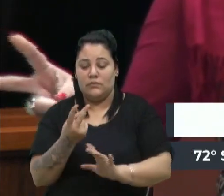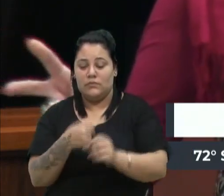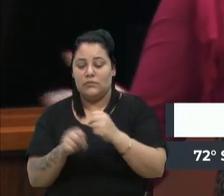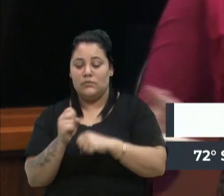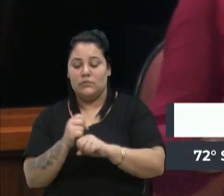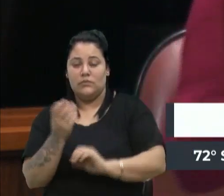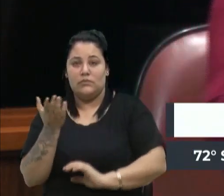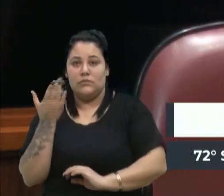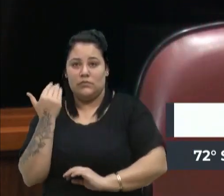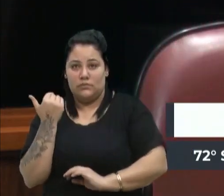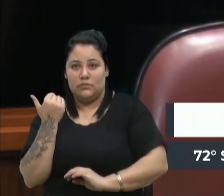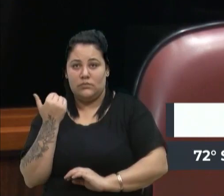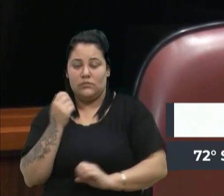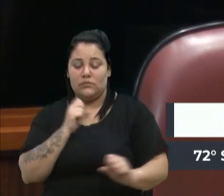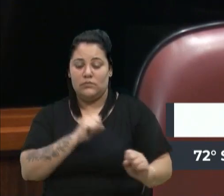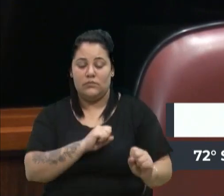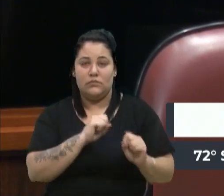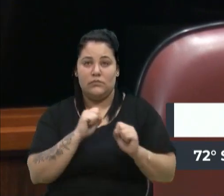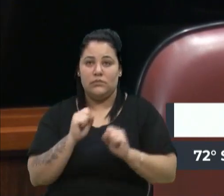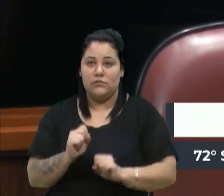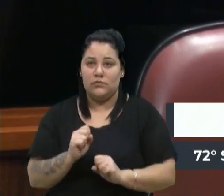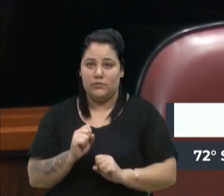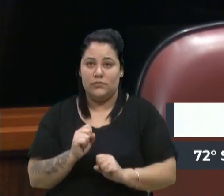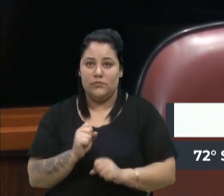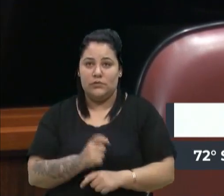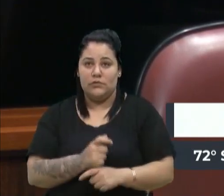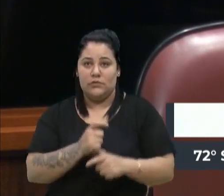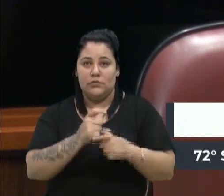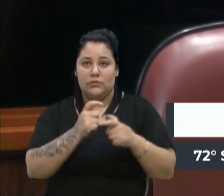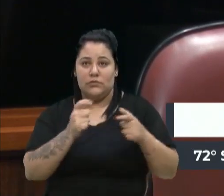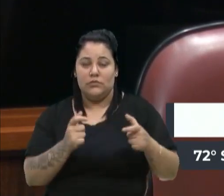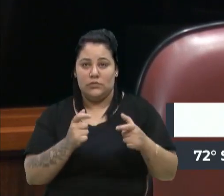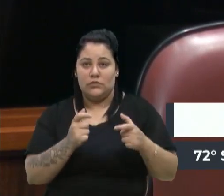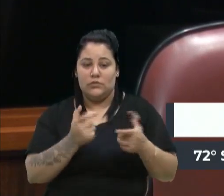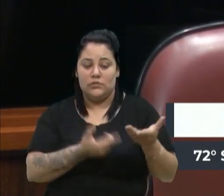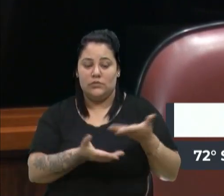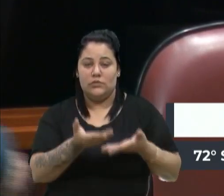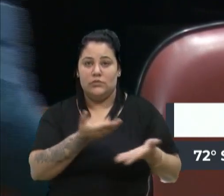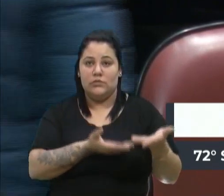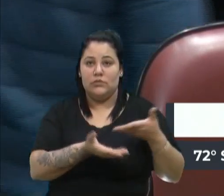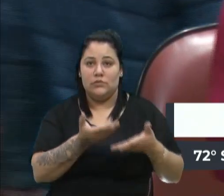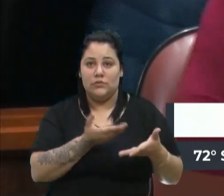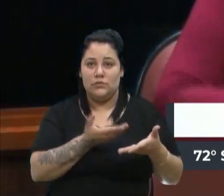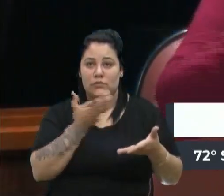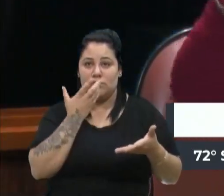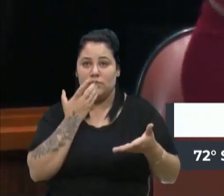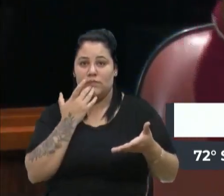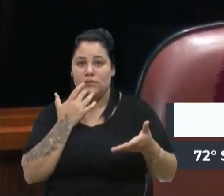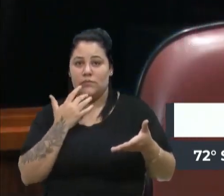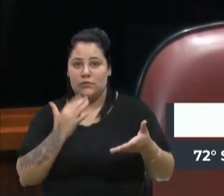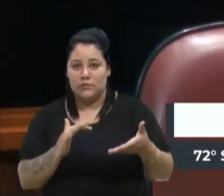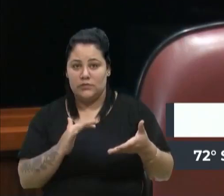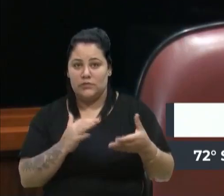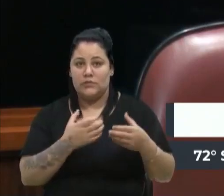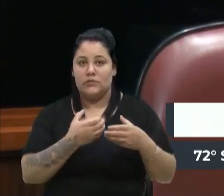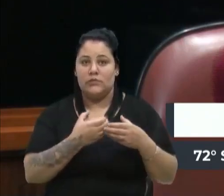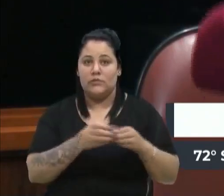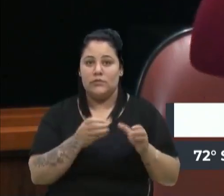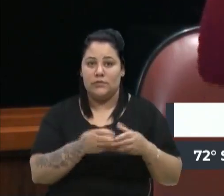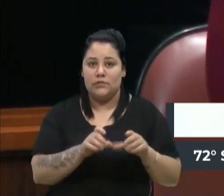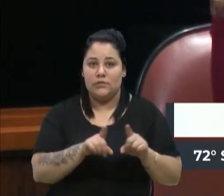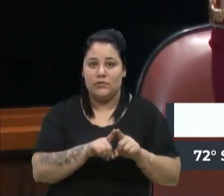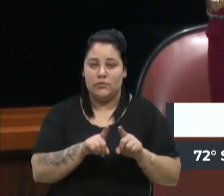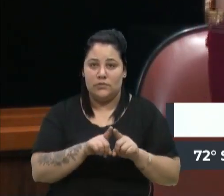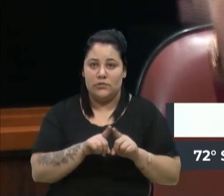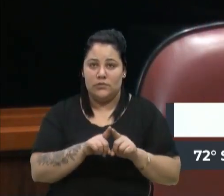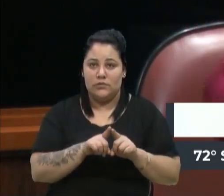atrás, podia aumentar atendimento de crianças da convivência. Ou será